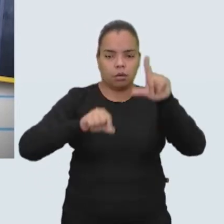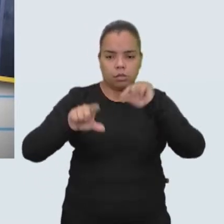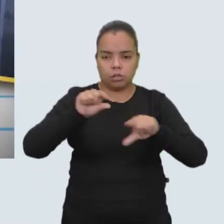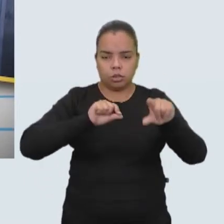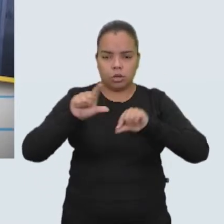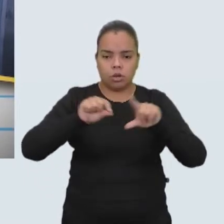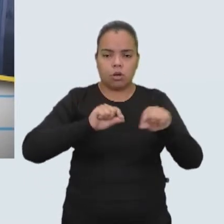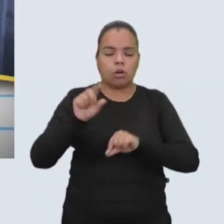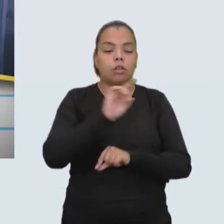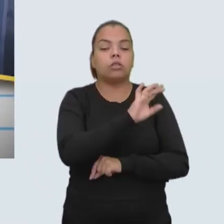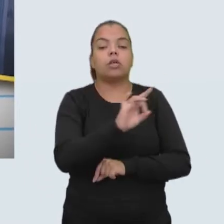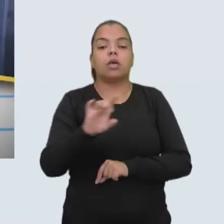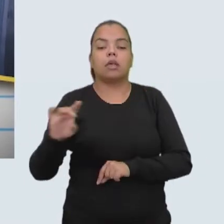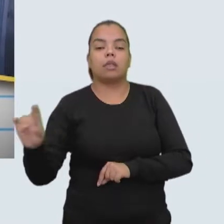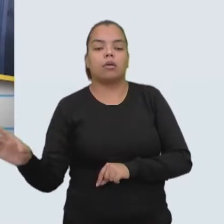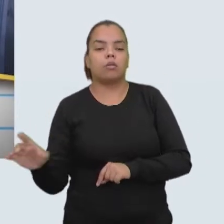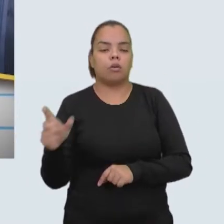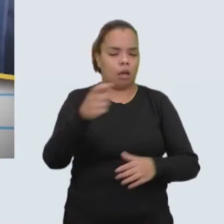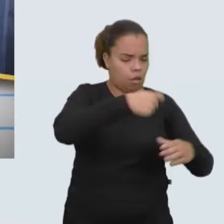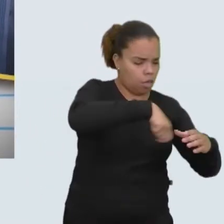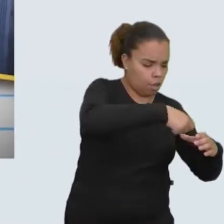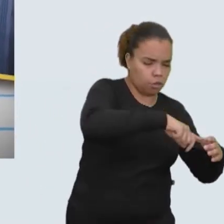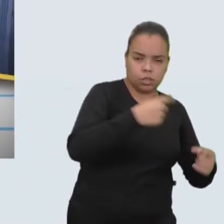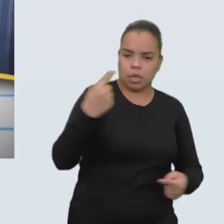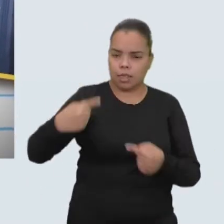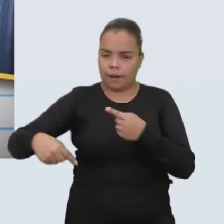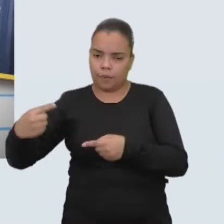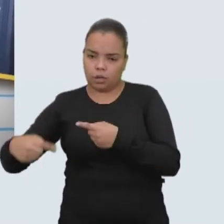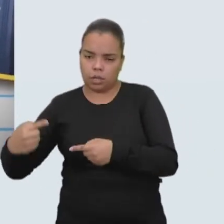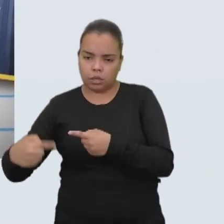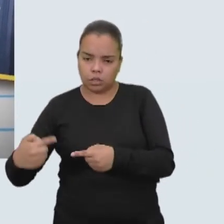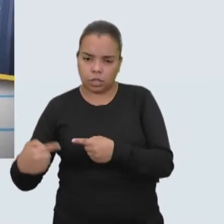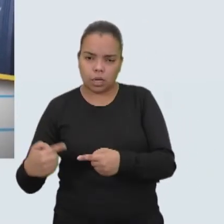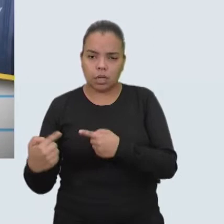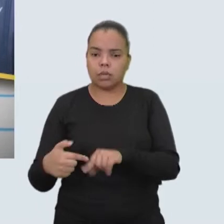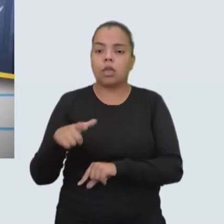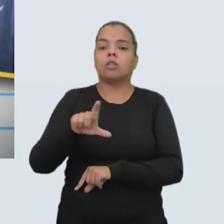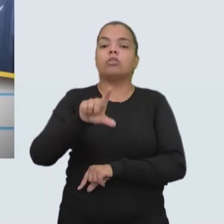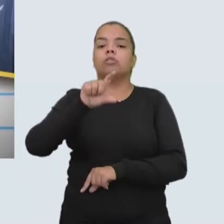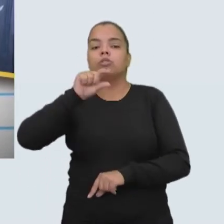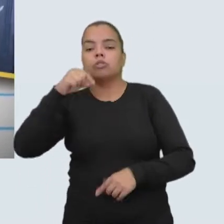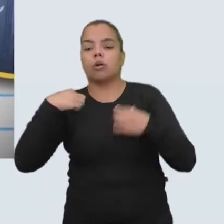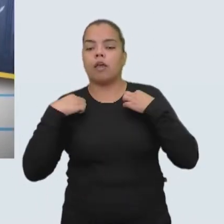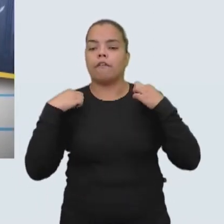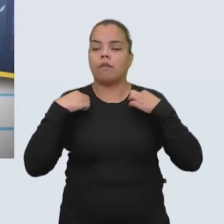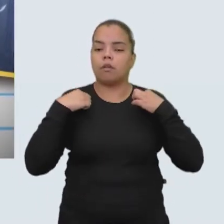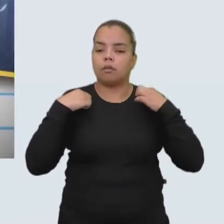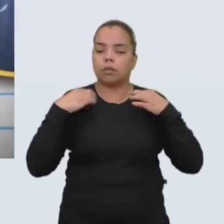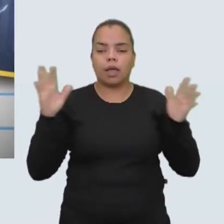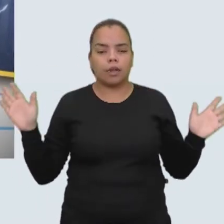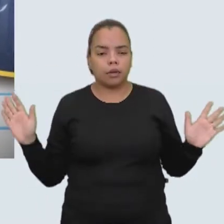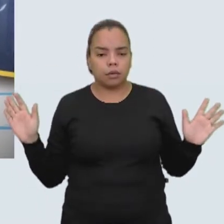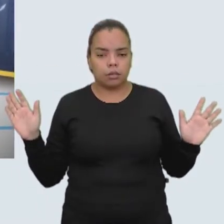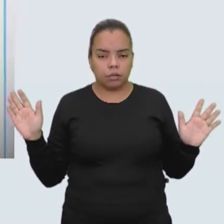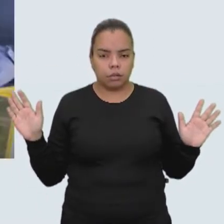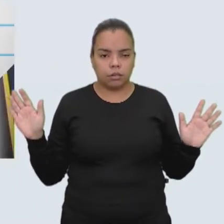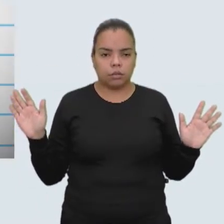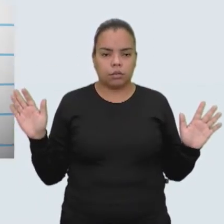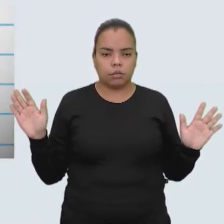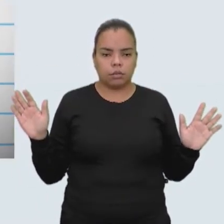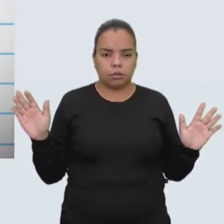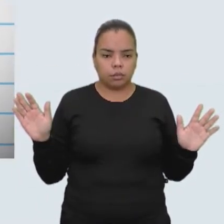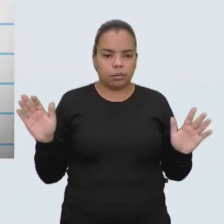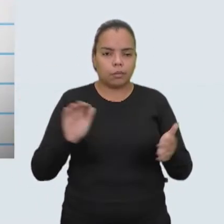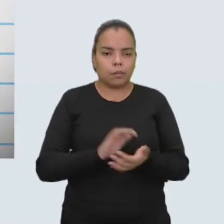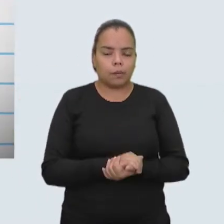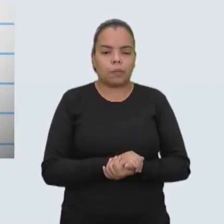ser impostos, quer na cozinha, quer na política. Se for escolha voluntária de alguém preparado para várias opções, está valendo. Há